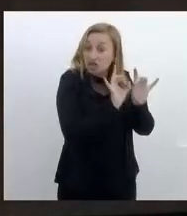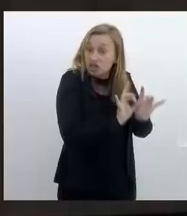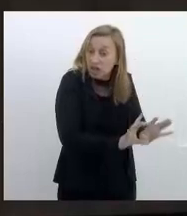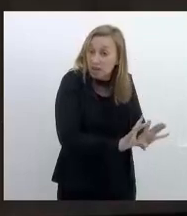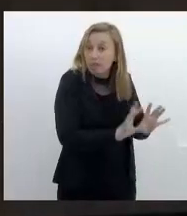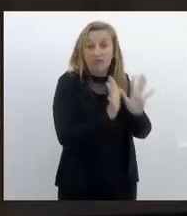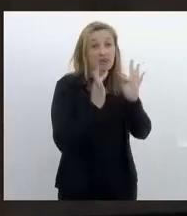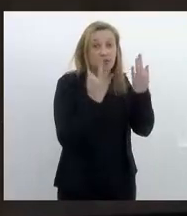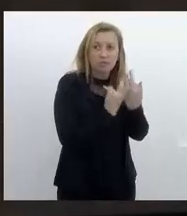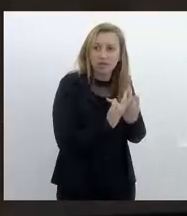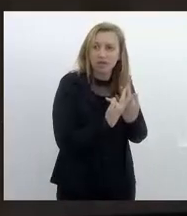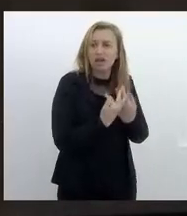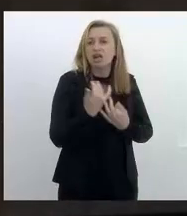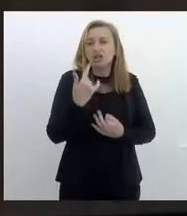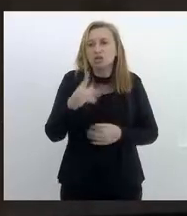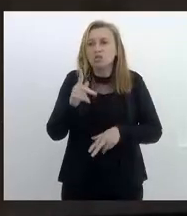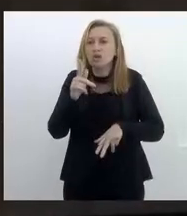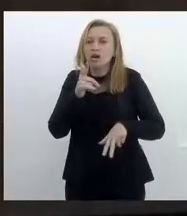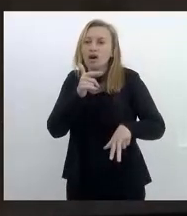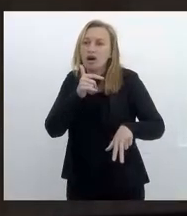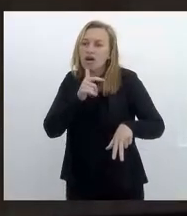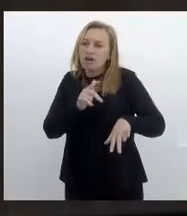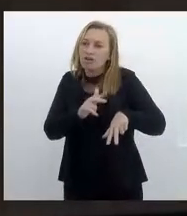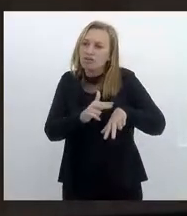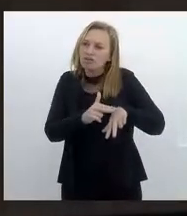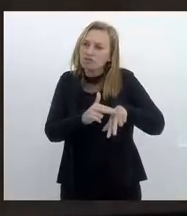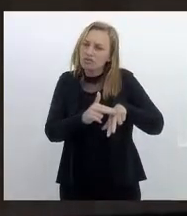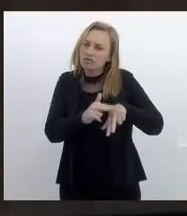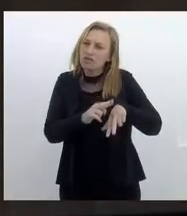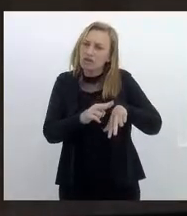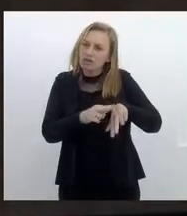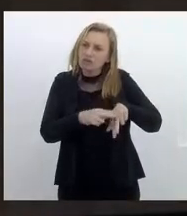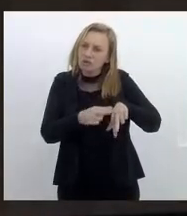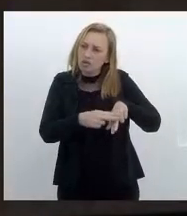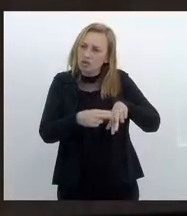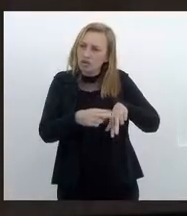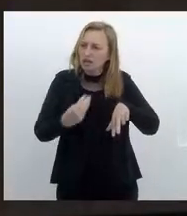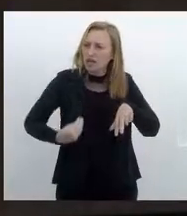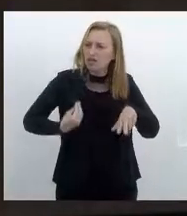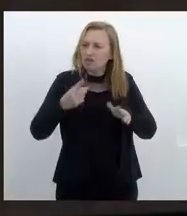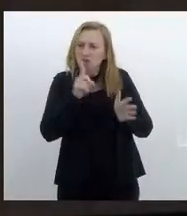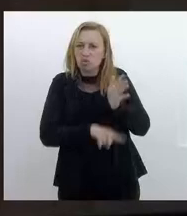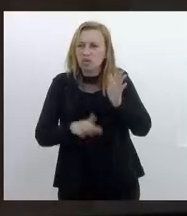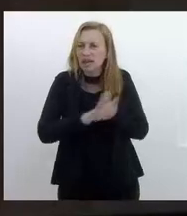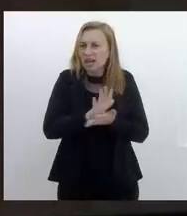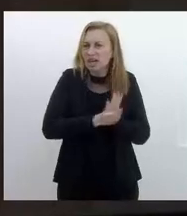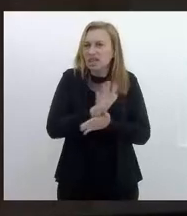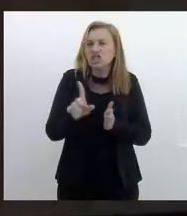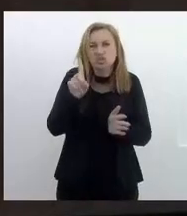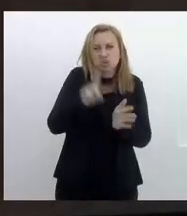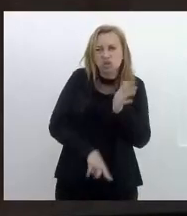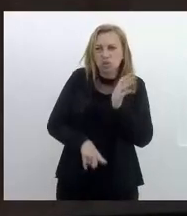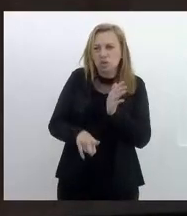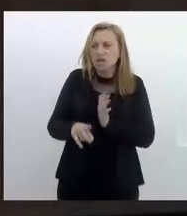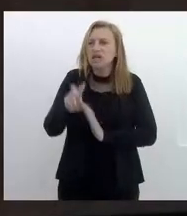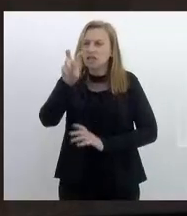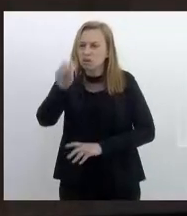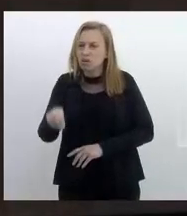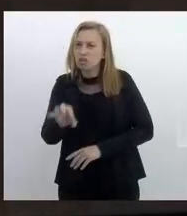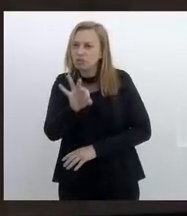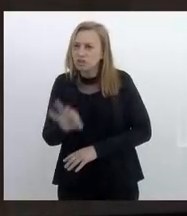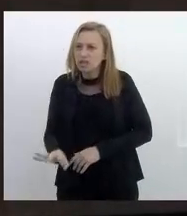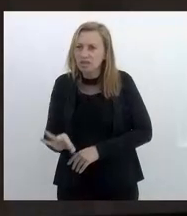dentes e a sua viúva ter sua vida reduzida a nada porque reduzir e cinquenta por cento as pensões isso